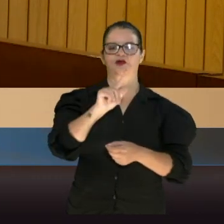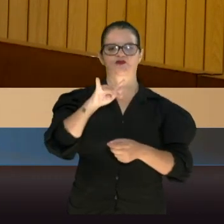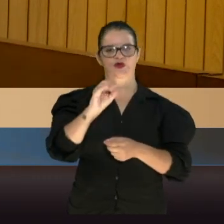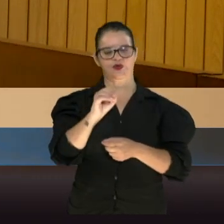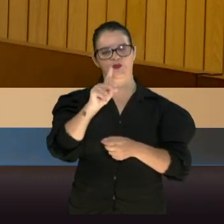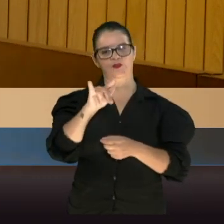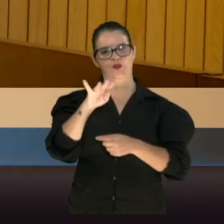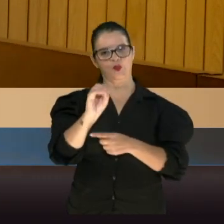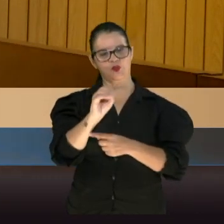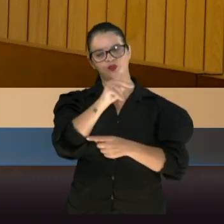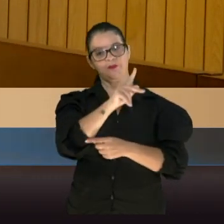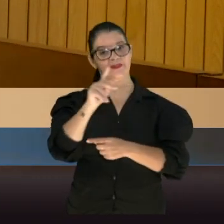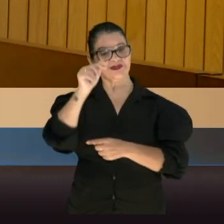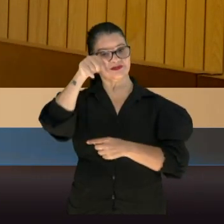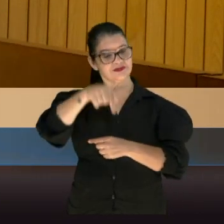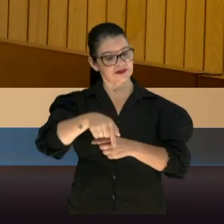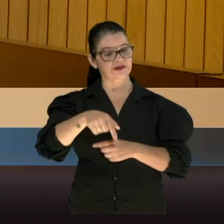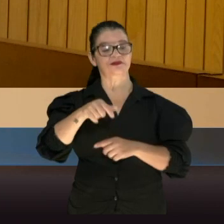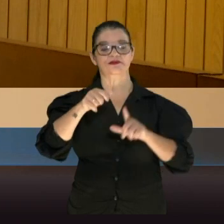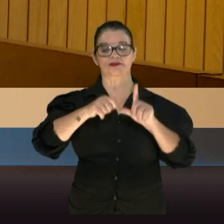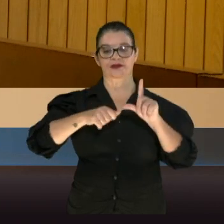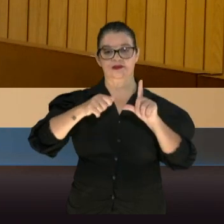presidente desta casa,